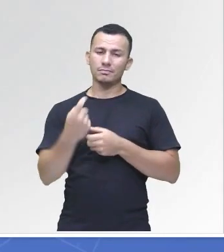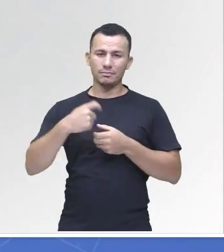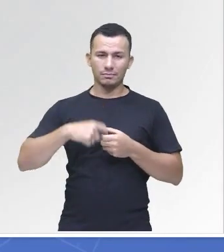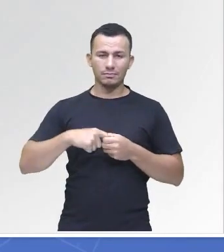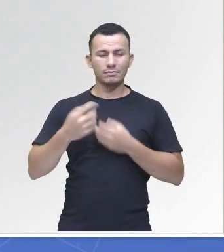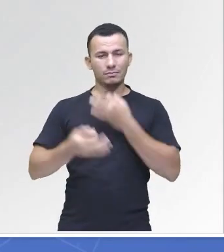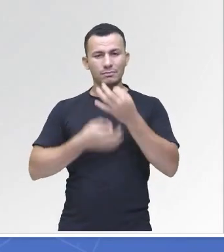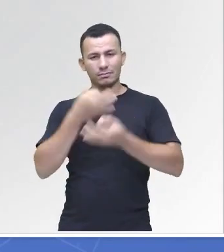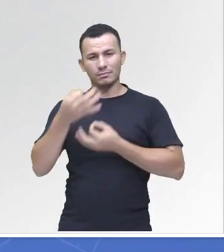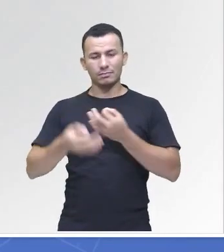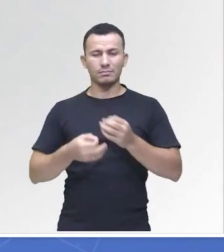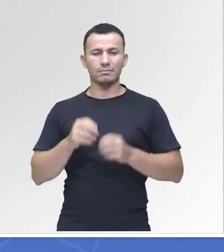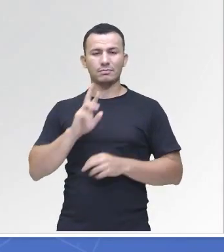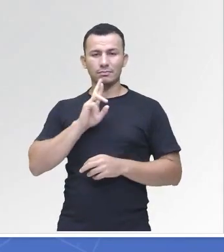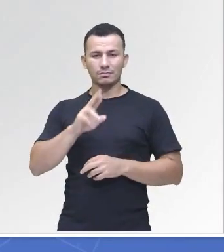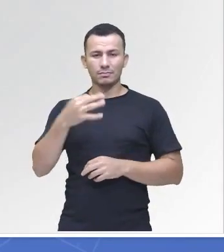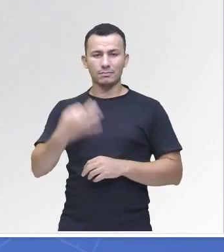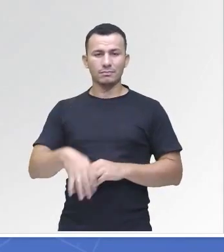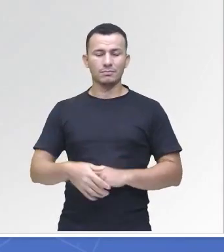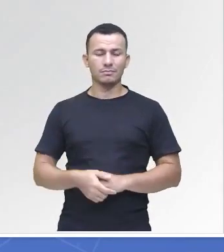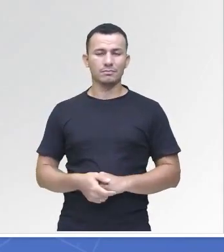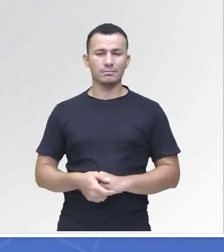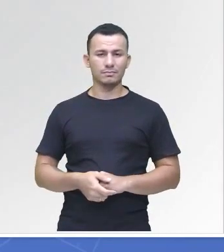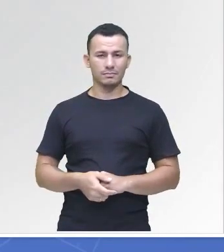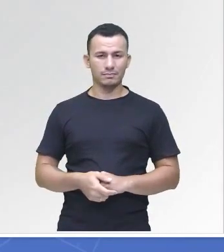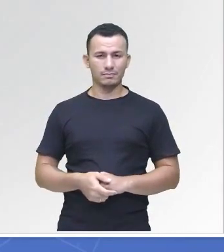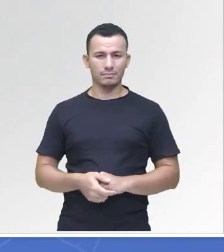o nosso gabarito, a alternativa correta. Até lá!